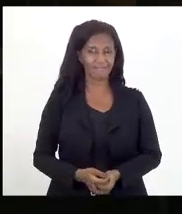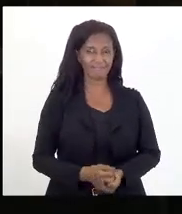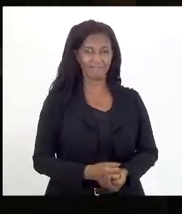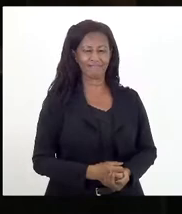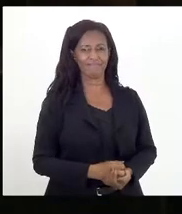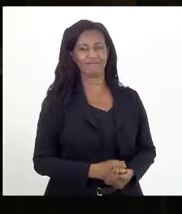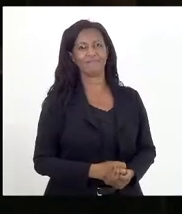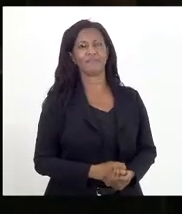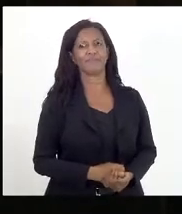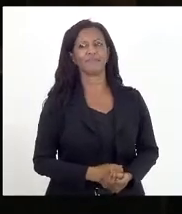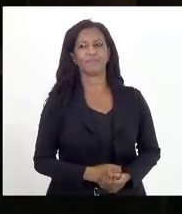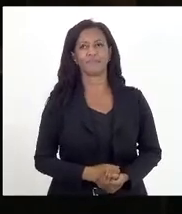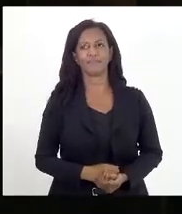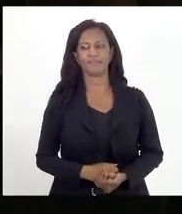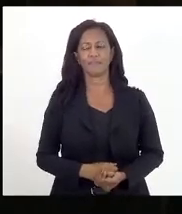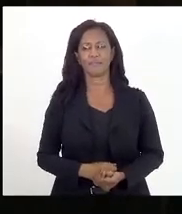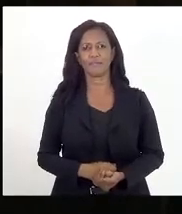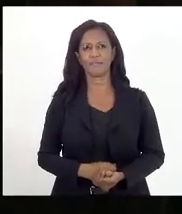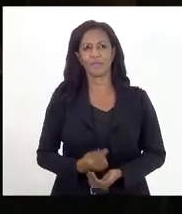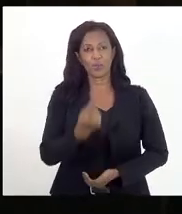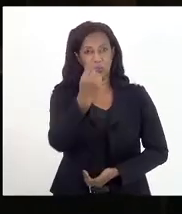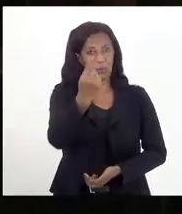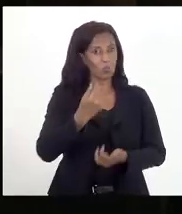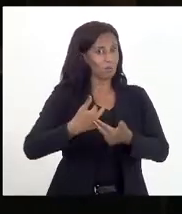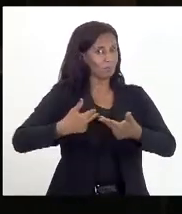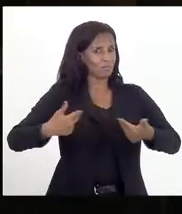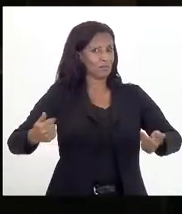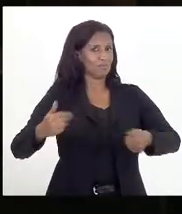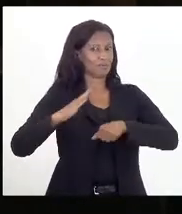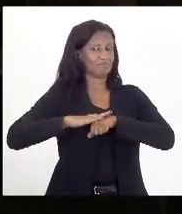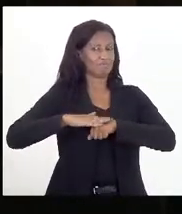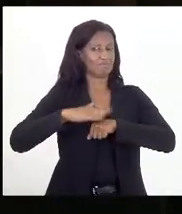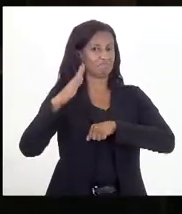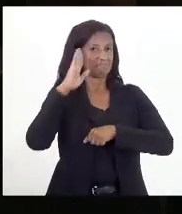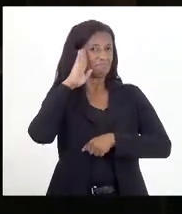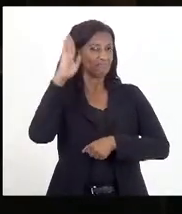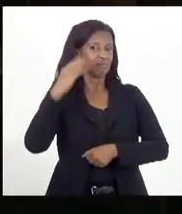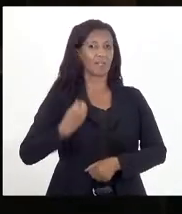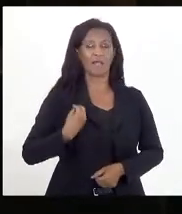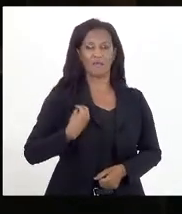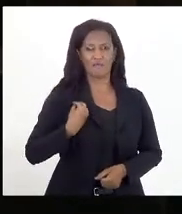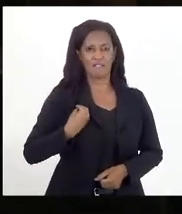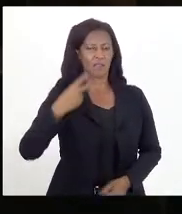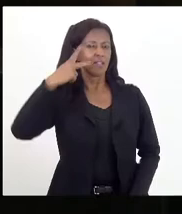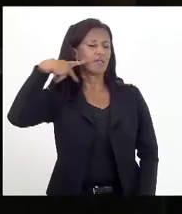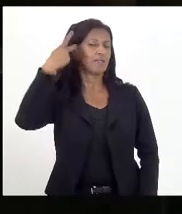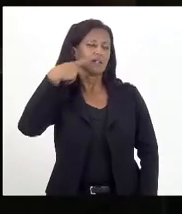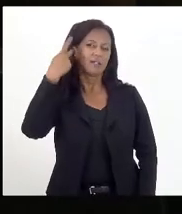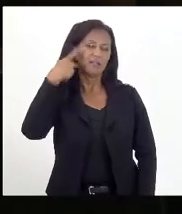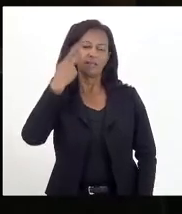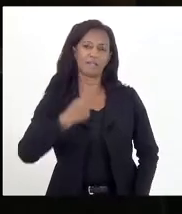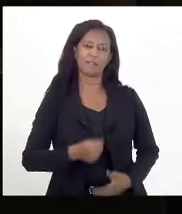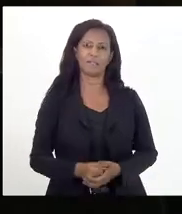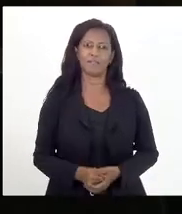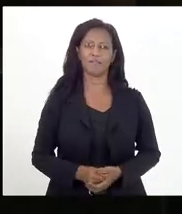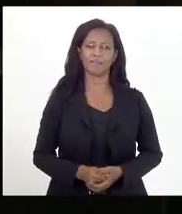e essa planta uma das coisas mais elementares da vida de um parlamentar